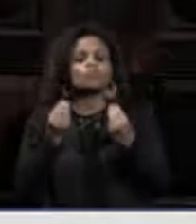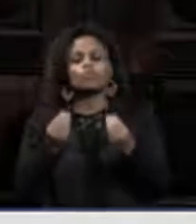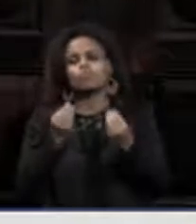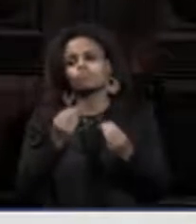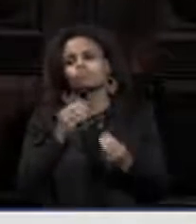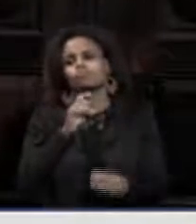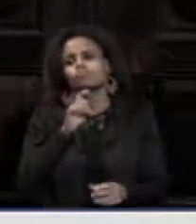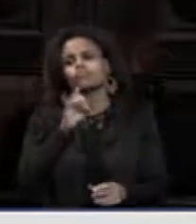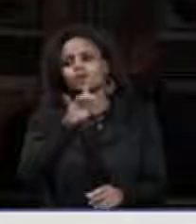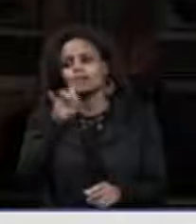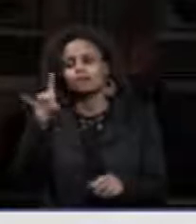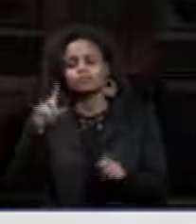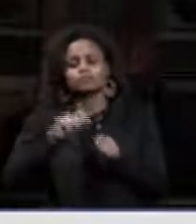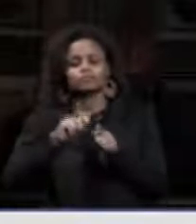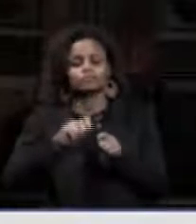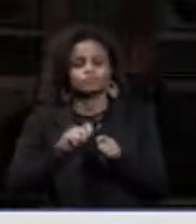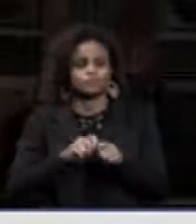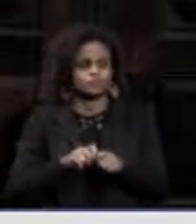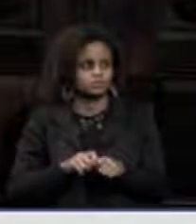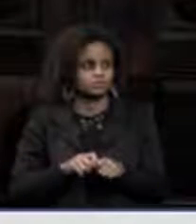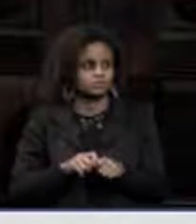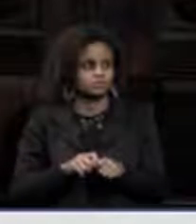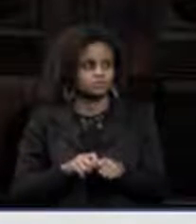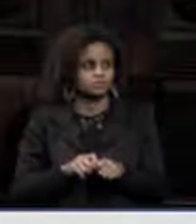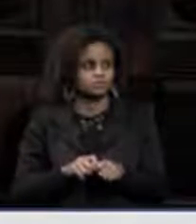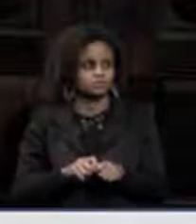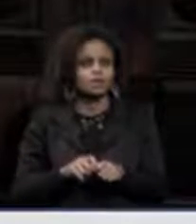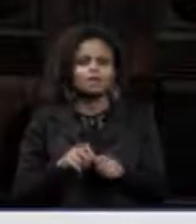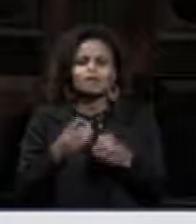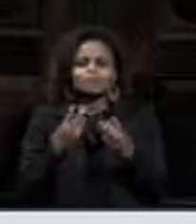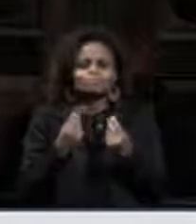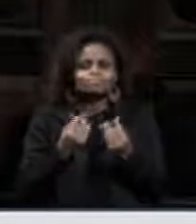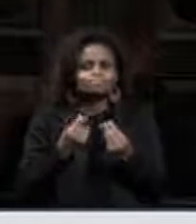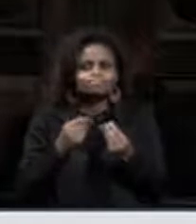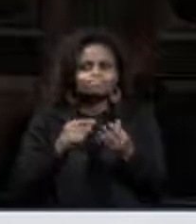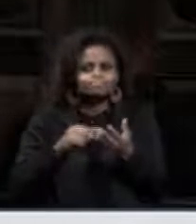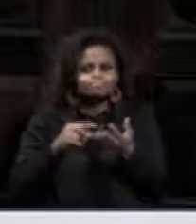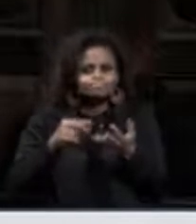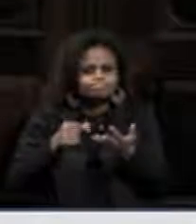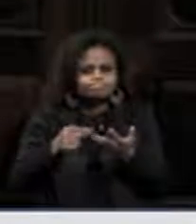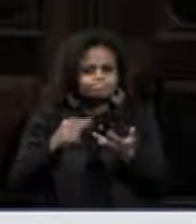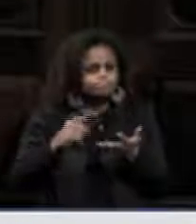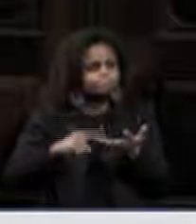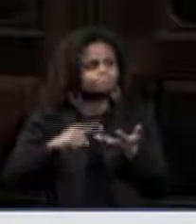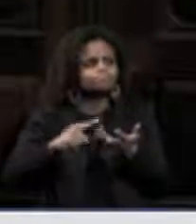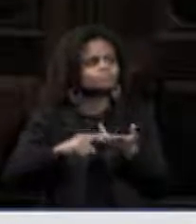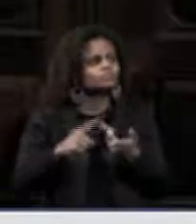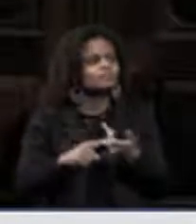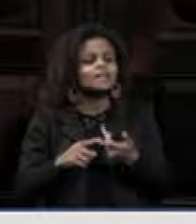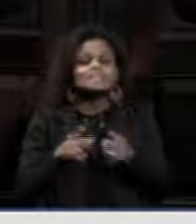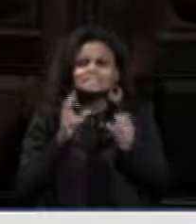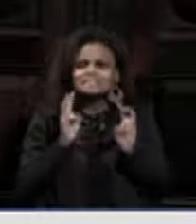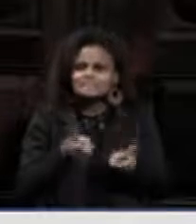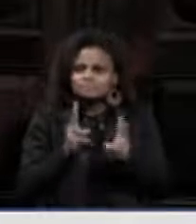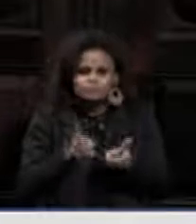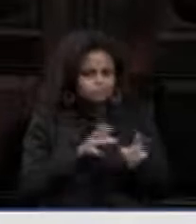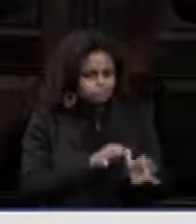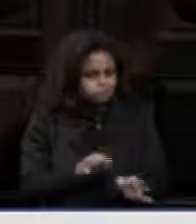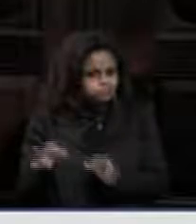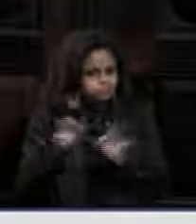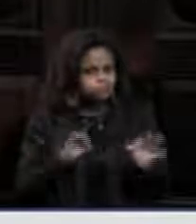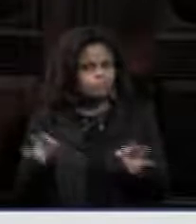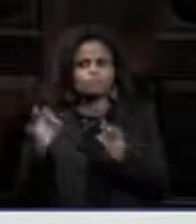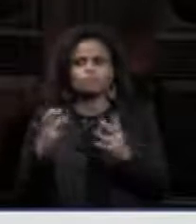vem se dando, de forma muito amiudada, de forma quase que permanente.